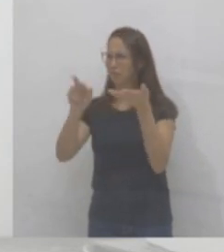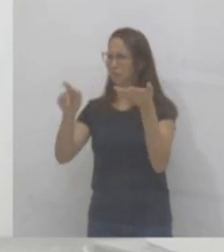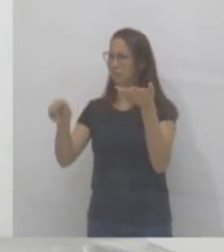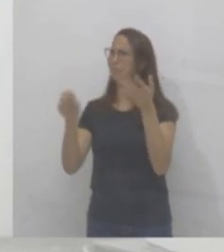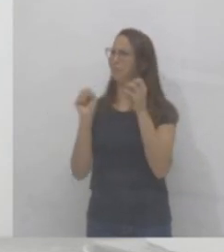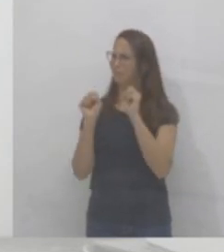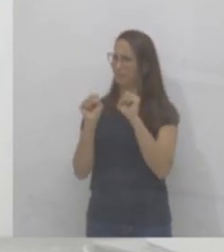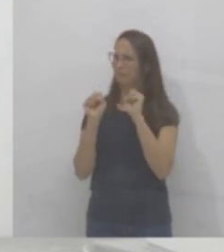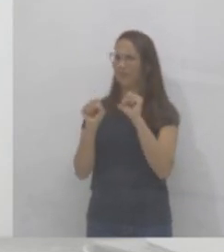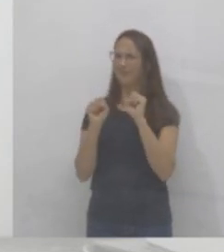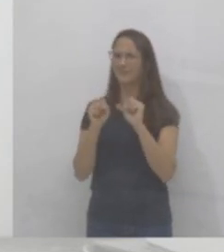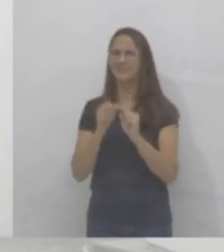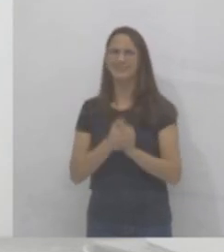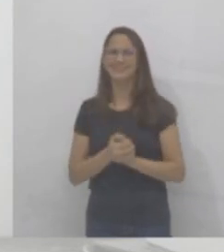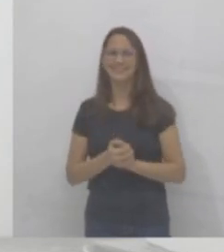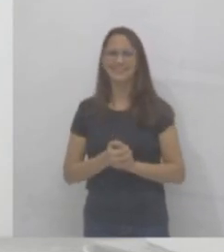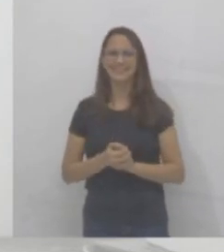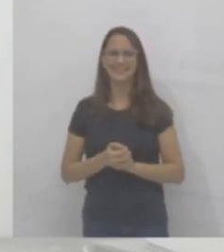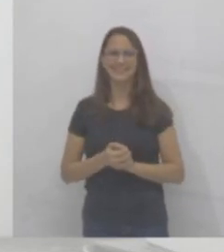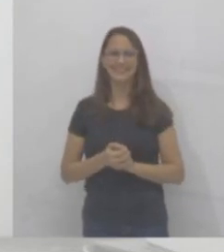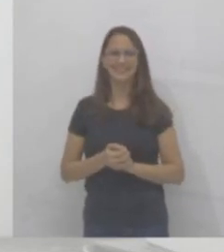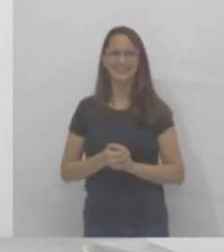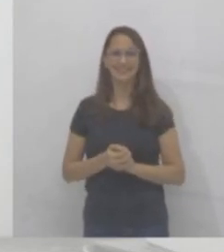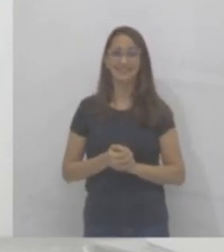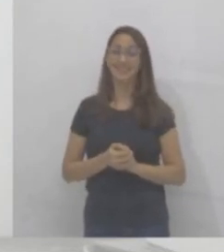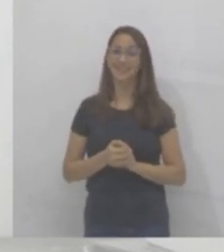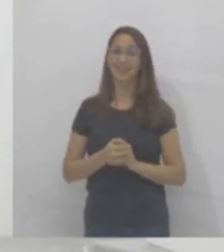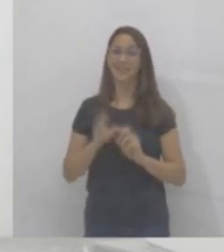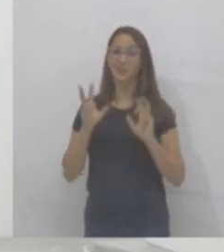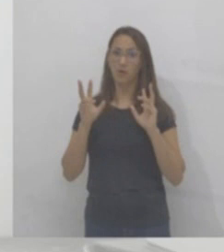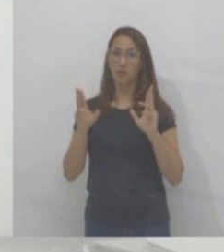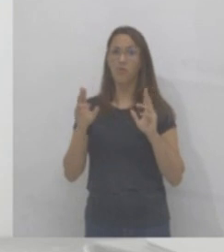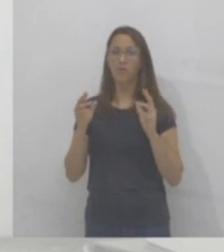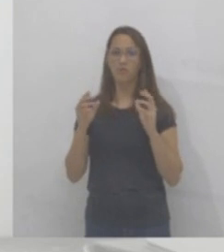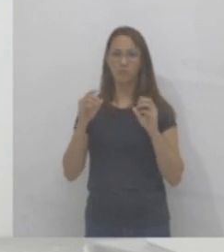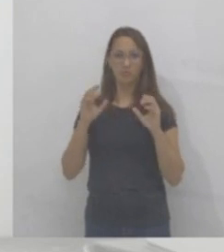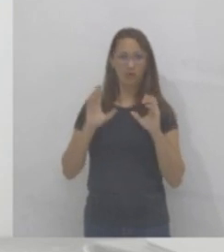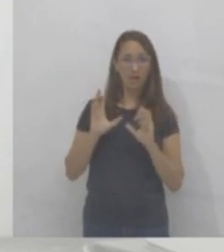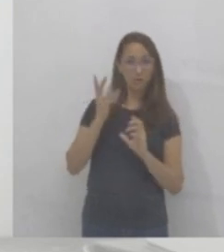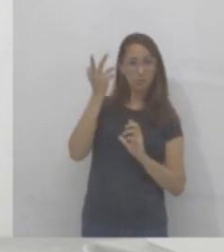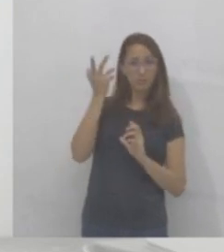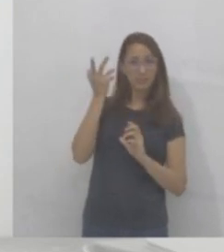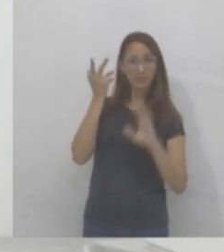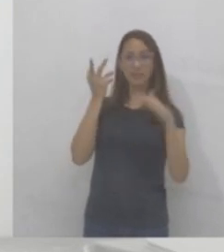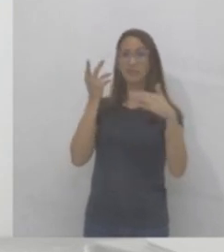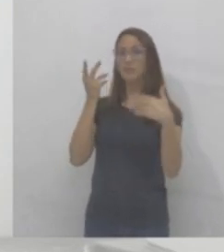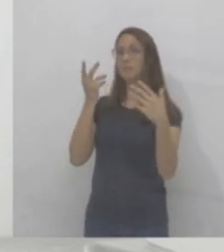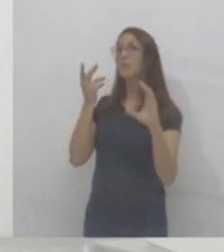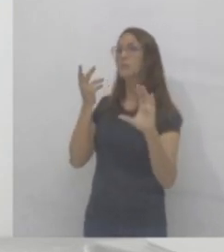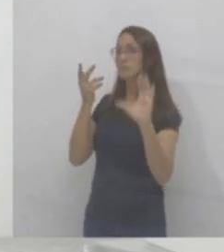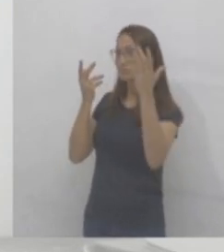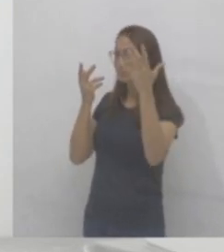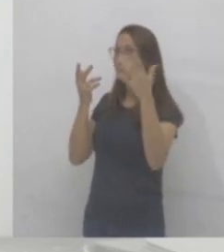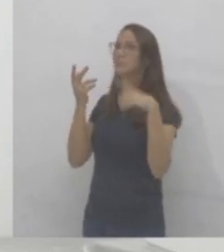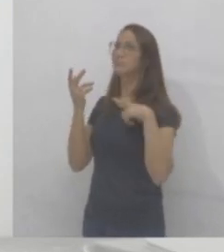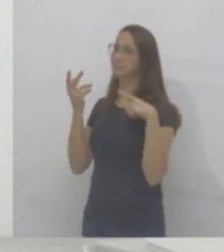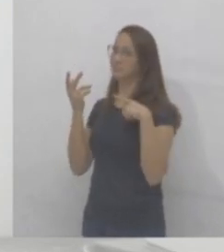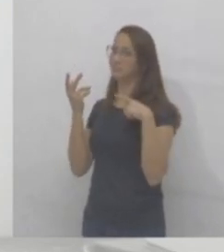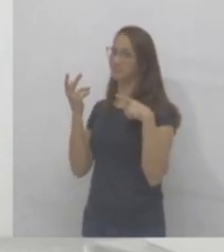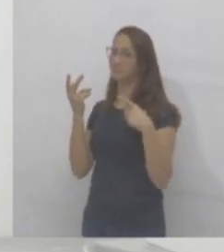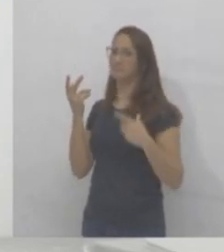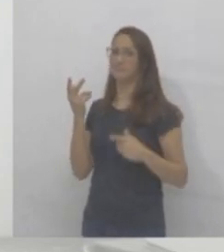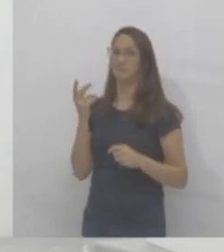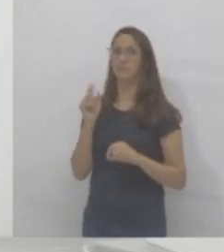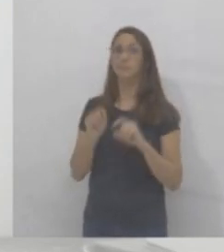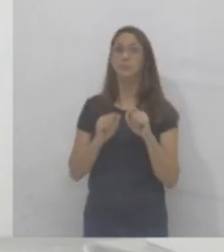fazer com esse dinheiro. Então, olha só, eu criei uma condição no presente. Então, se acontecer algo no presente, que resultado vai ter